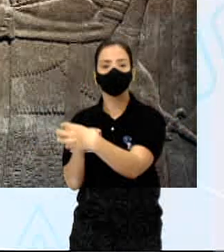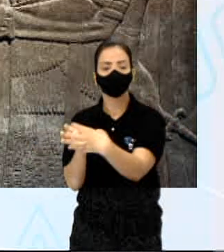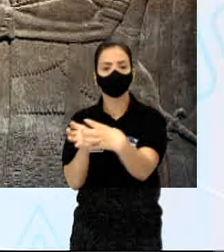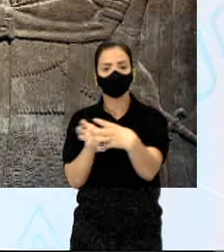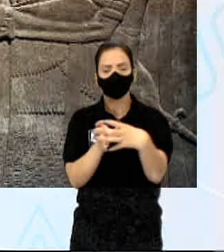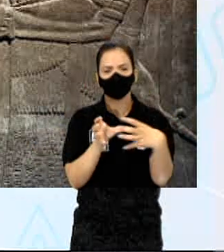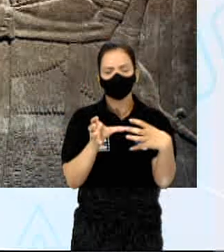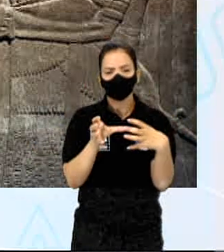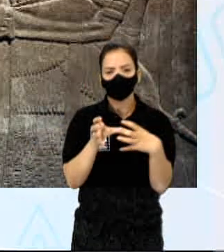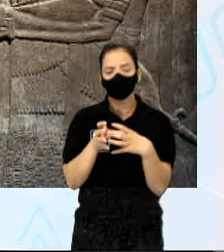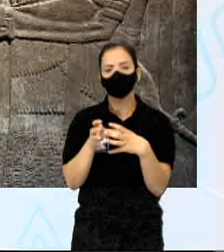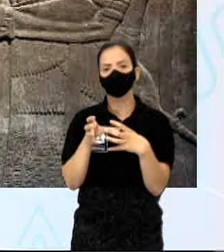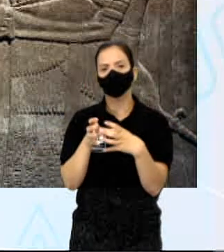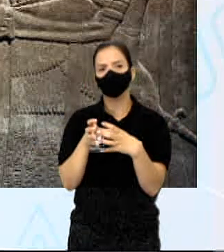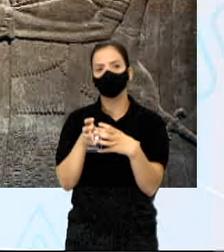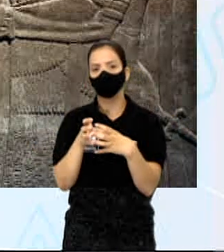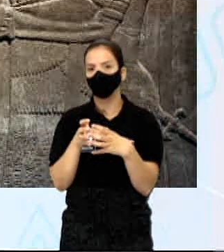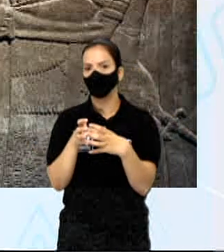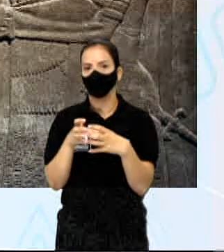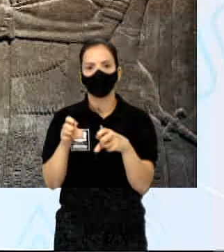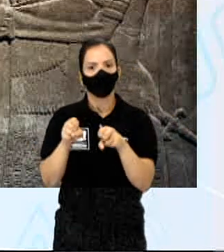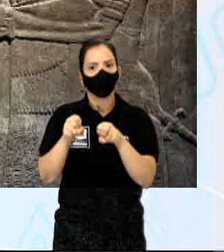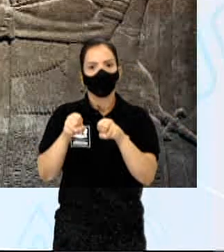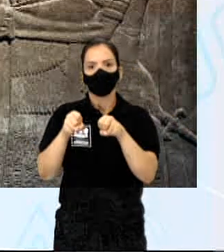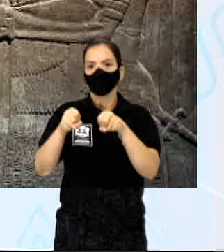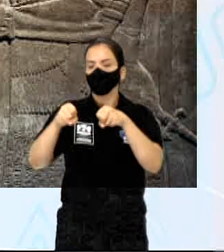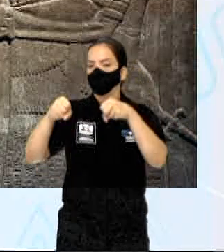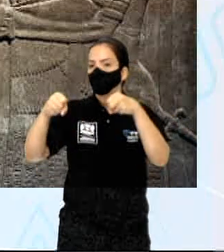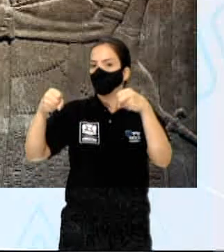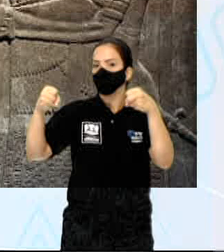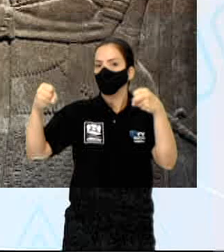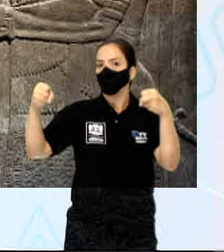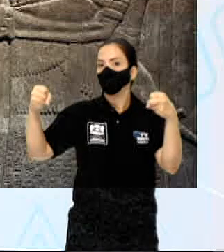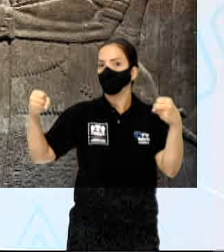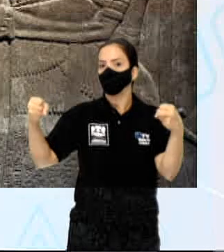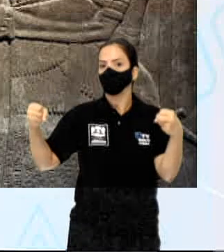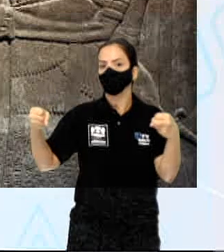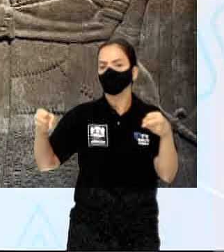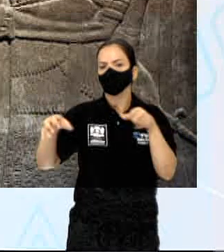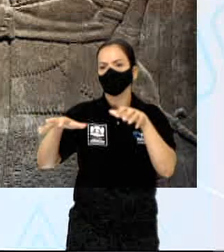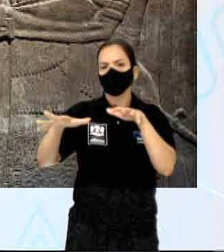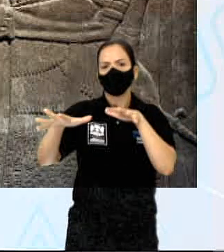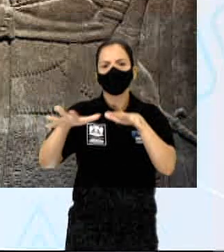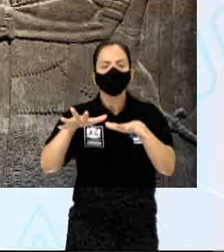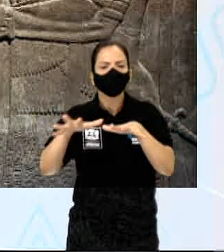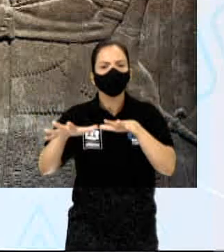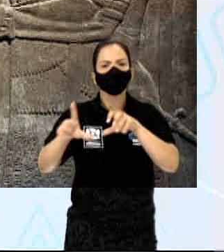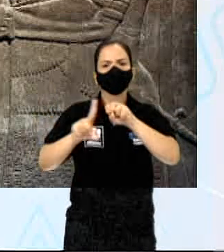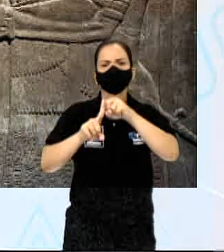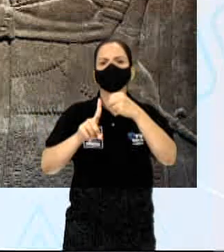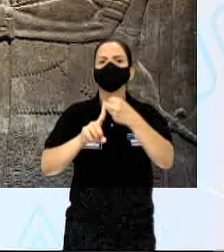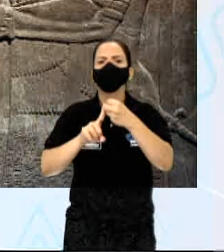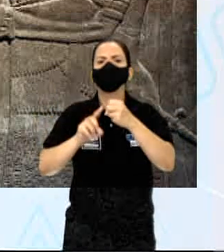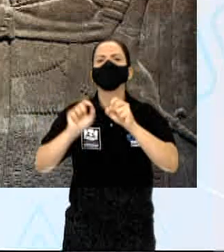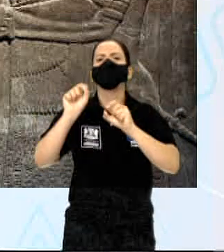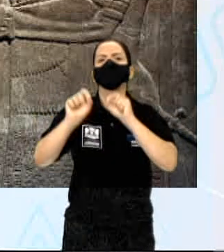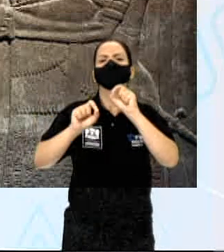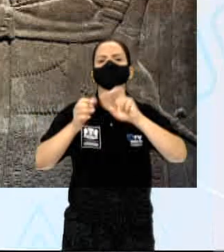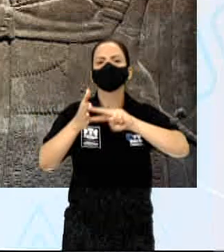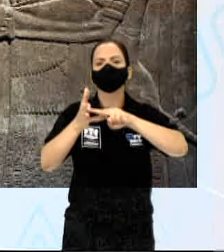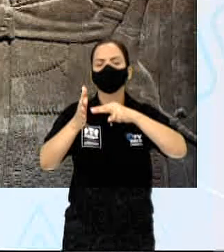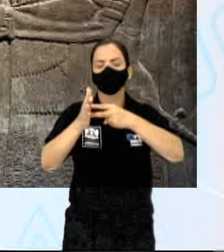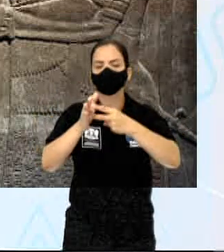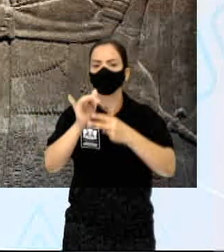que dificilmente, gente, era quase impossível ter qualquer tipo de mobilidade social, ou seja, um artesão